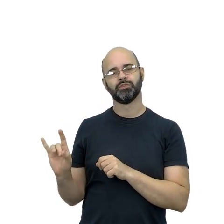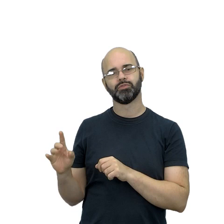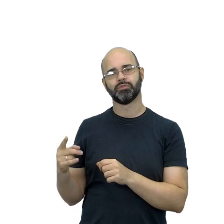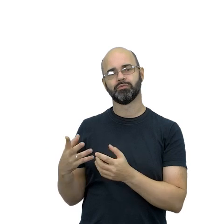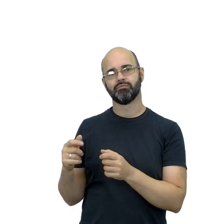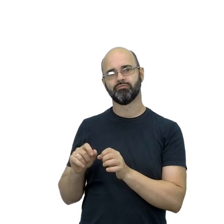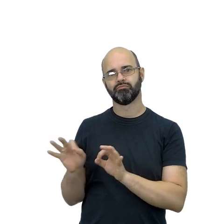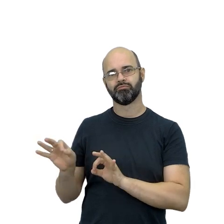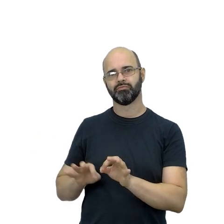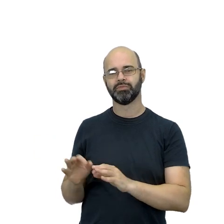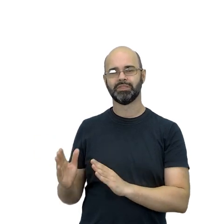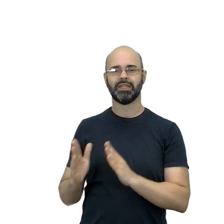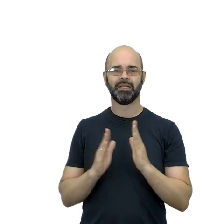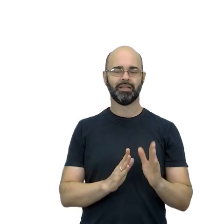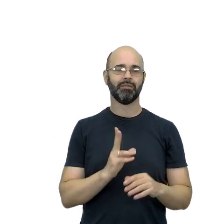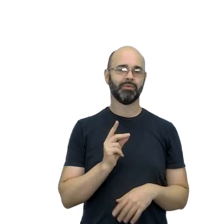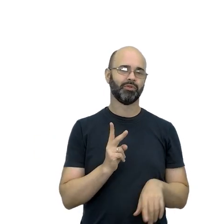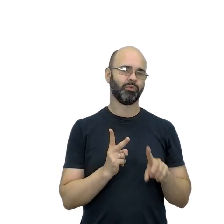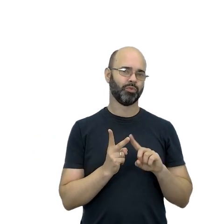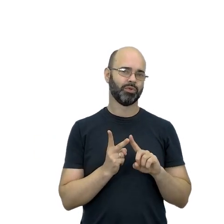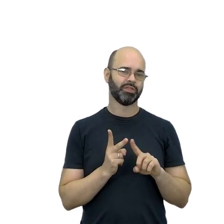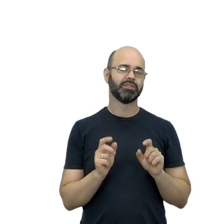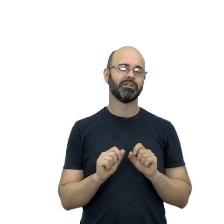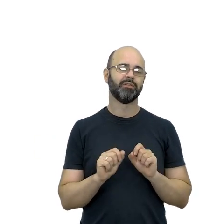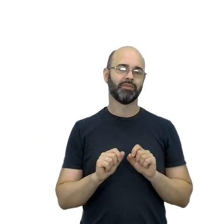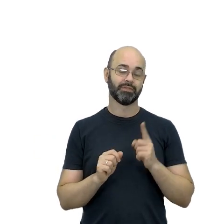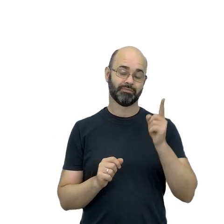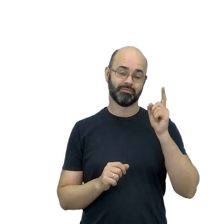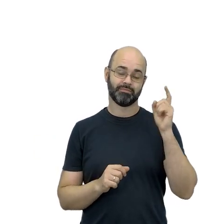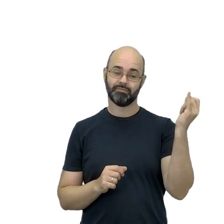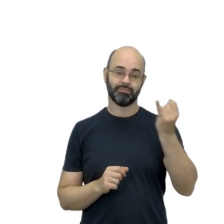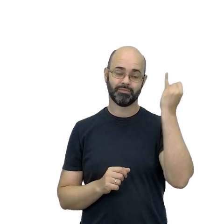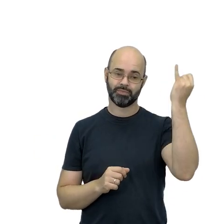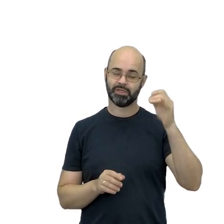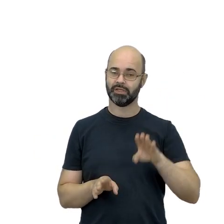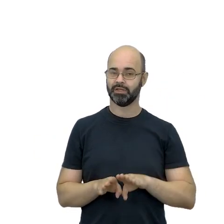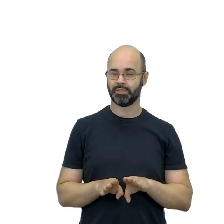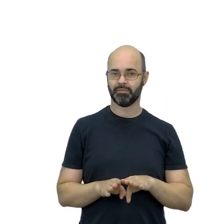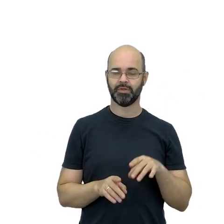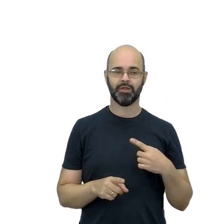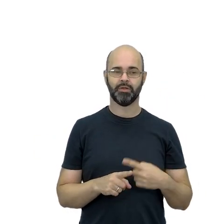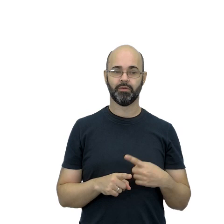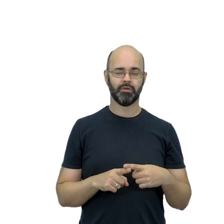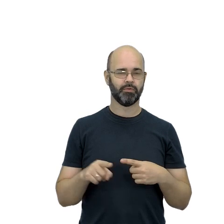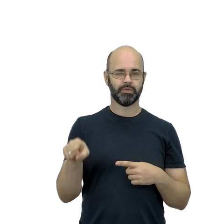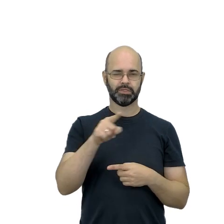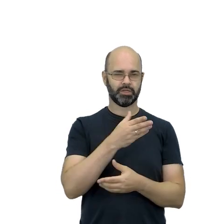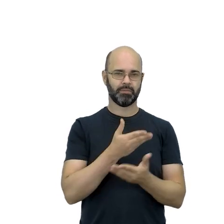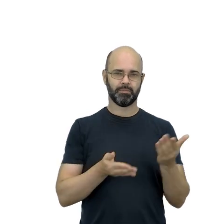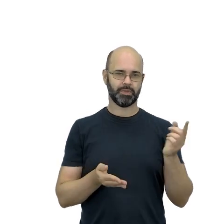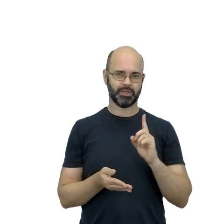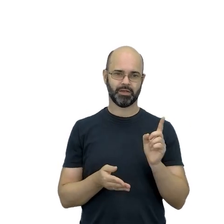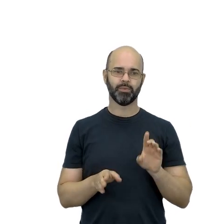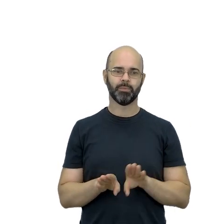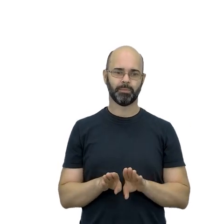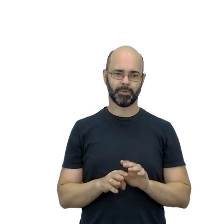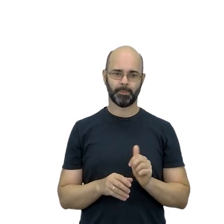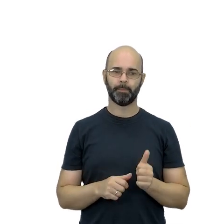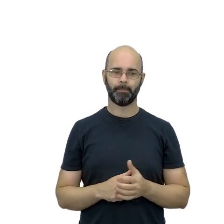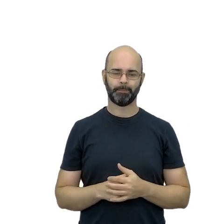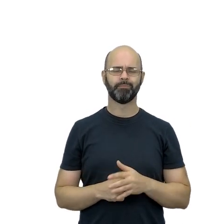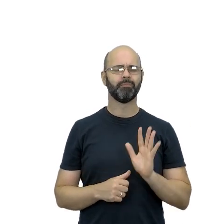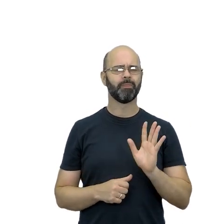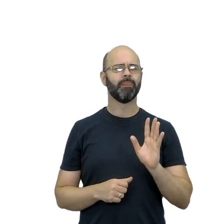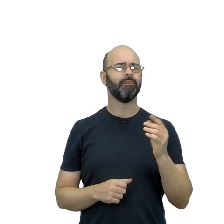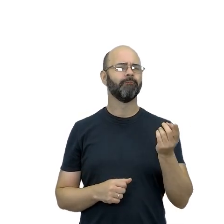nós vamos fazer na etapa 2, que seria muito importante também que se não percam, né, que assistam também. Então, você sabe